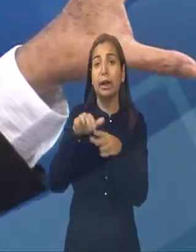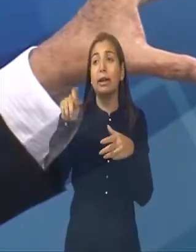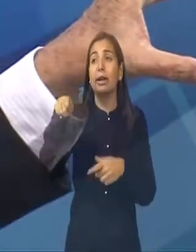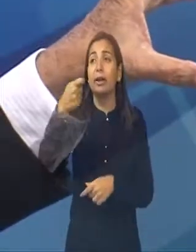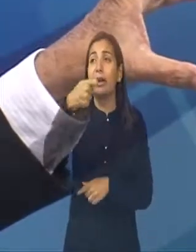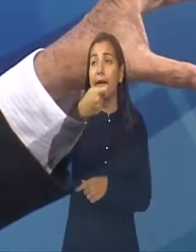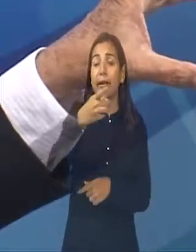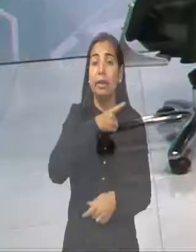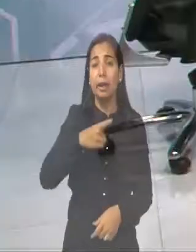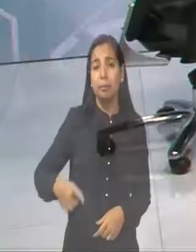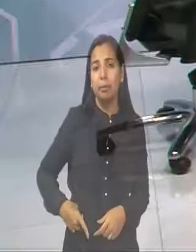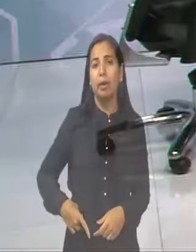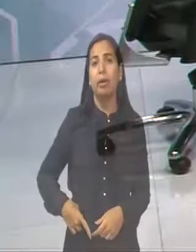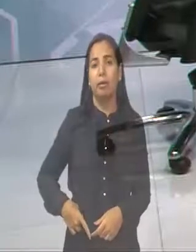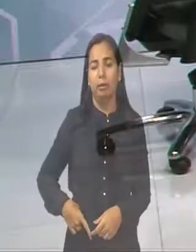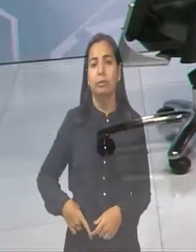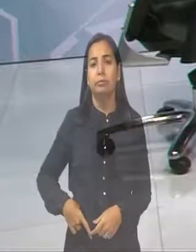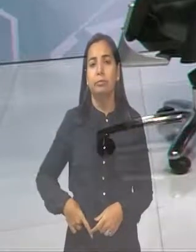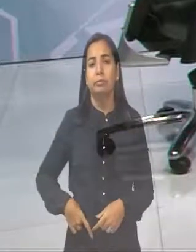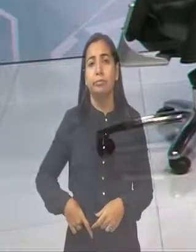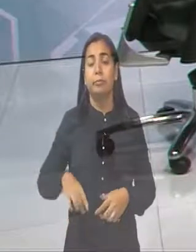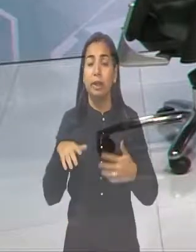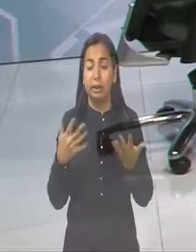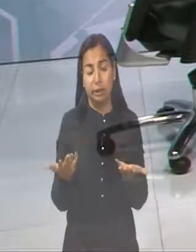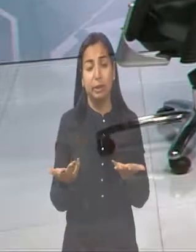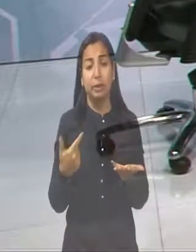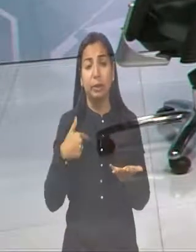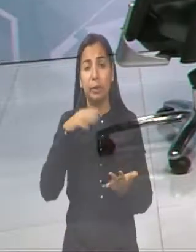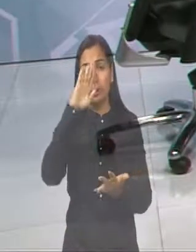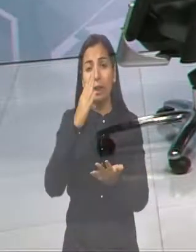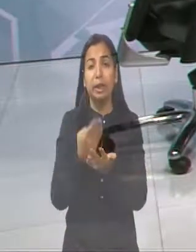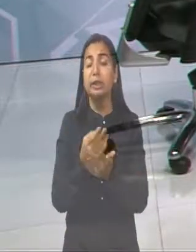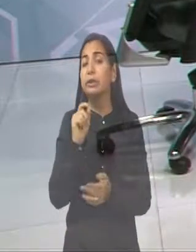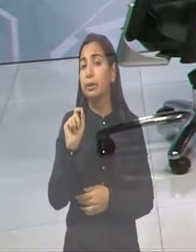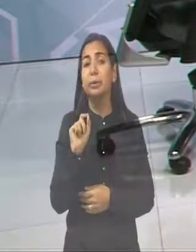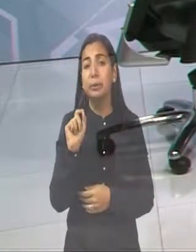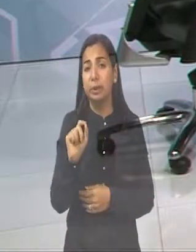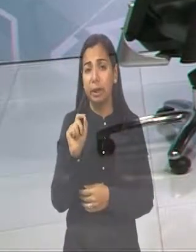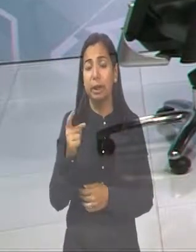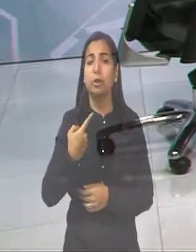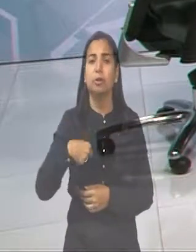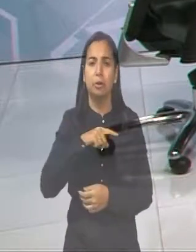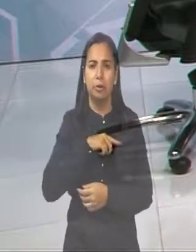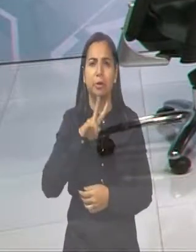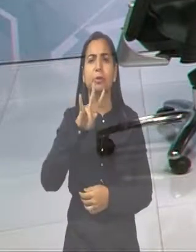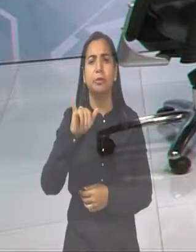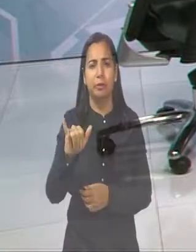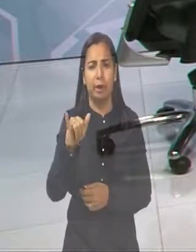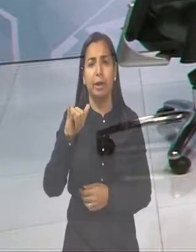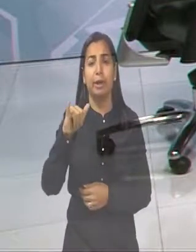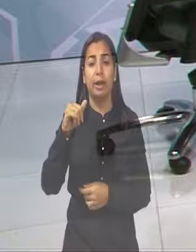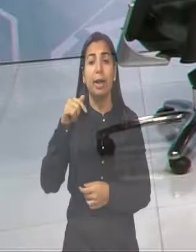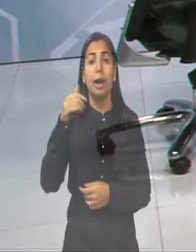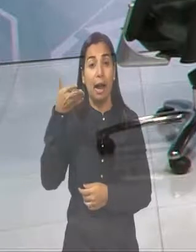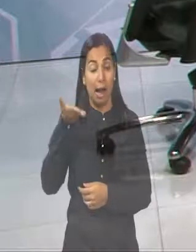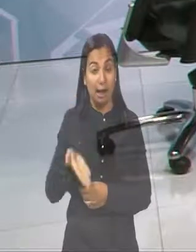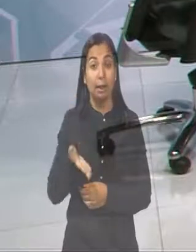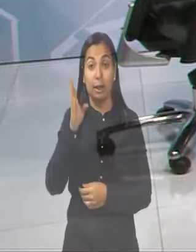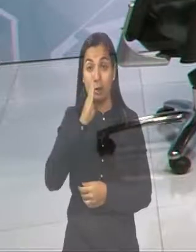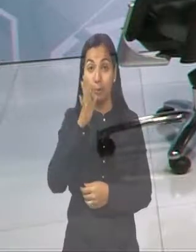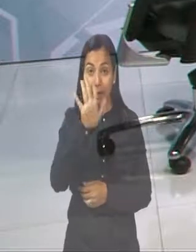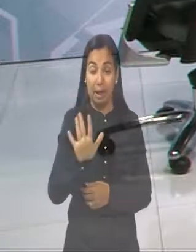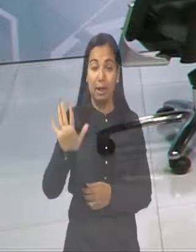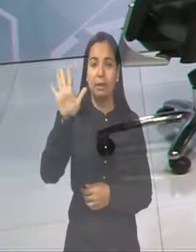limpo todos. Enfim, eu acredito o seguinte: nós vamos ter no Brasil